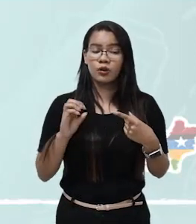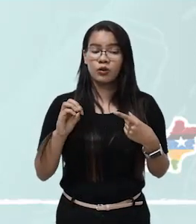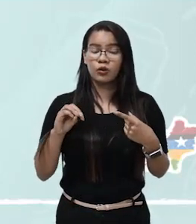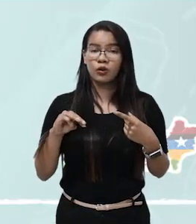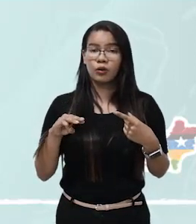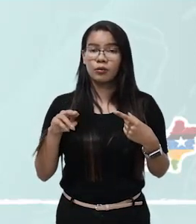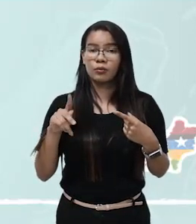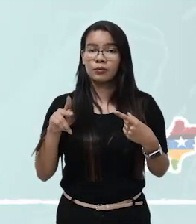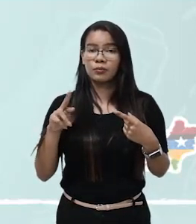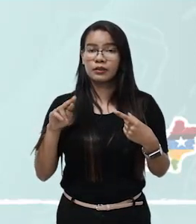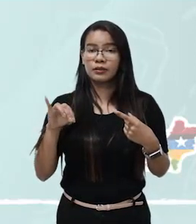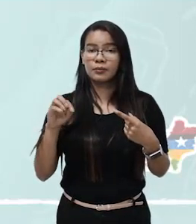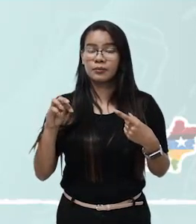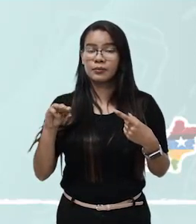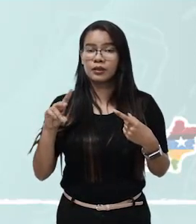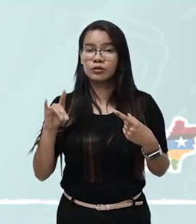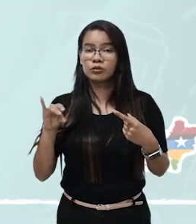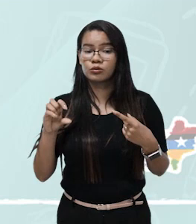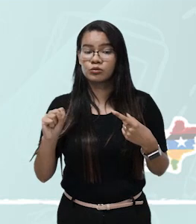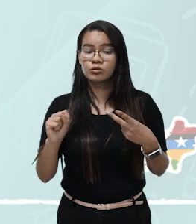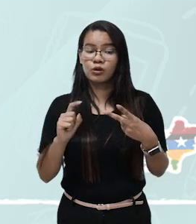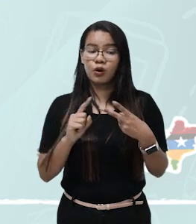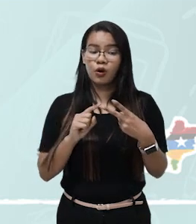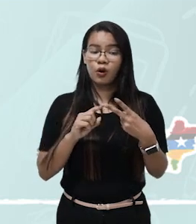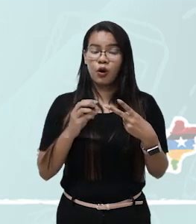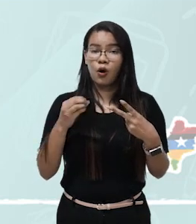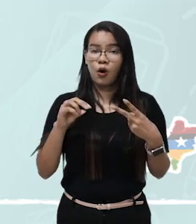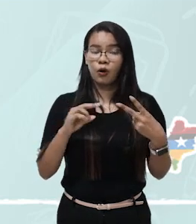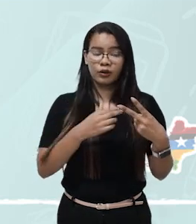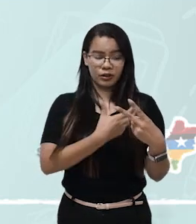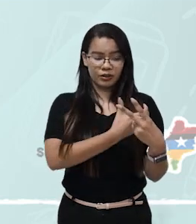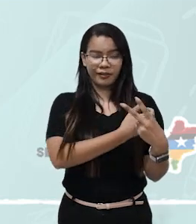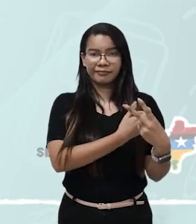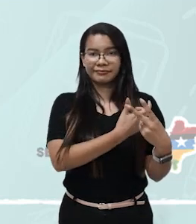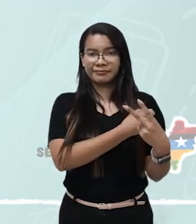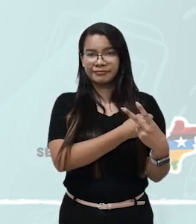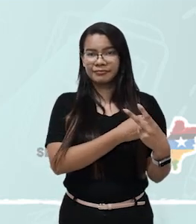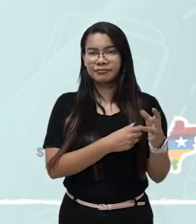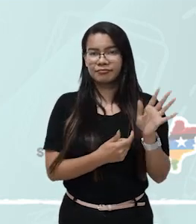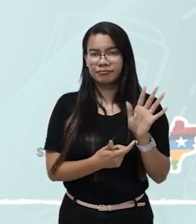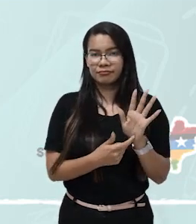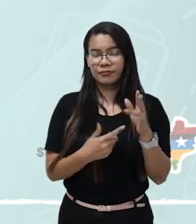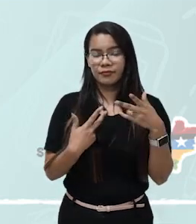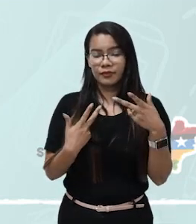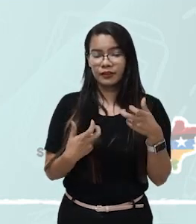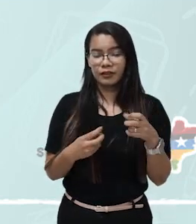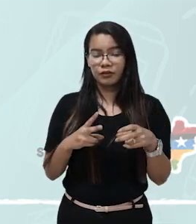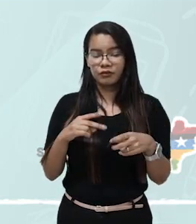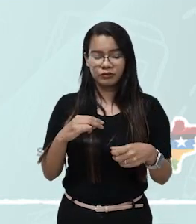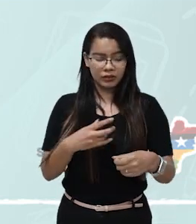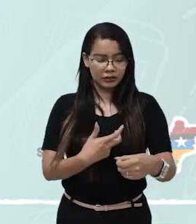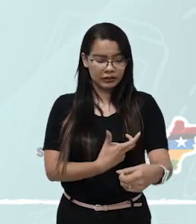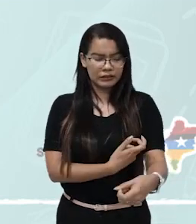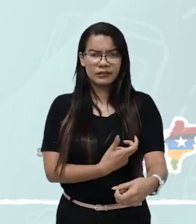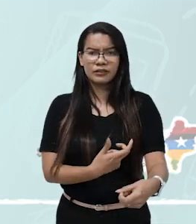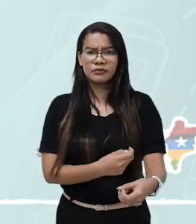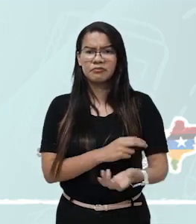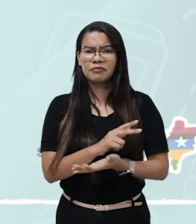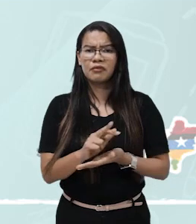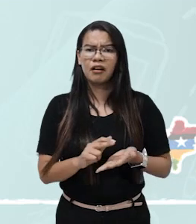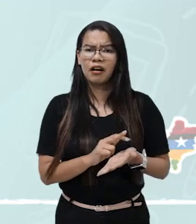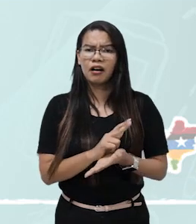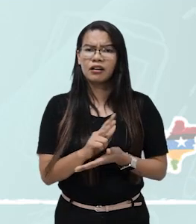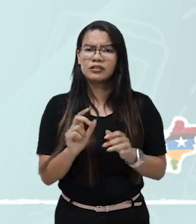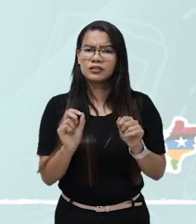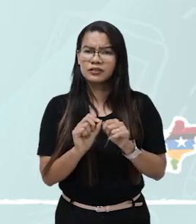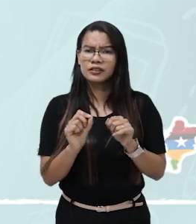aqui, ó, que são cápsulas, ou como injeção intramuscular, tá aqui o indivíduo. O indivíduo vai lá, existem várias formas de fazer